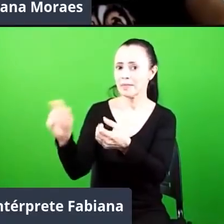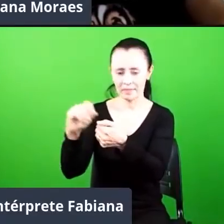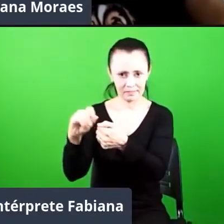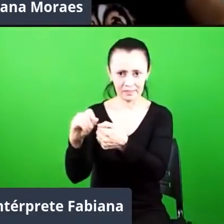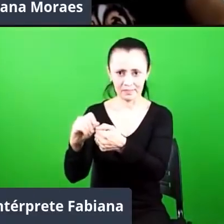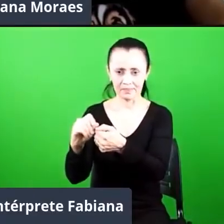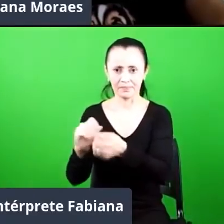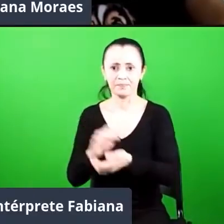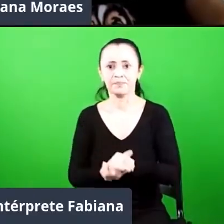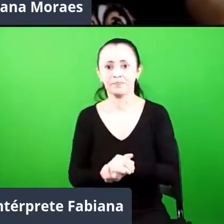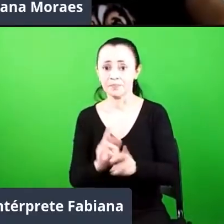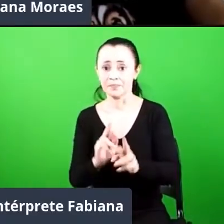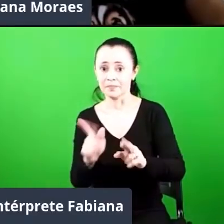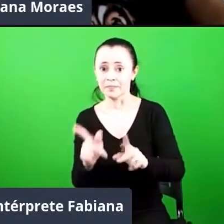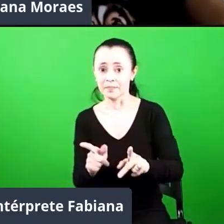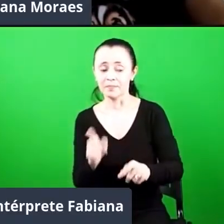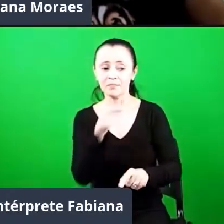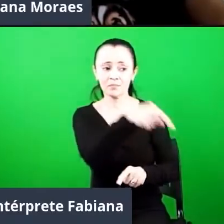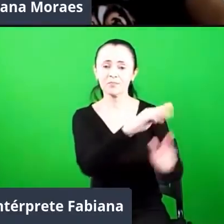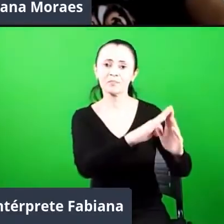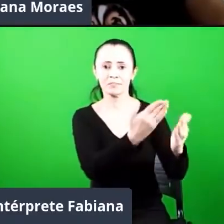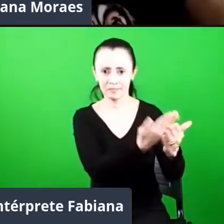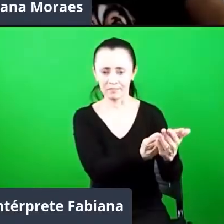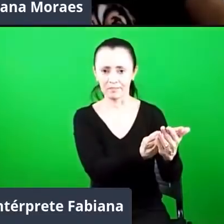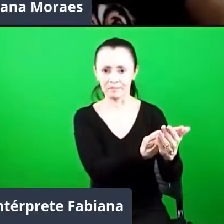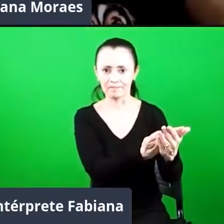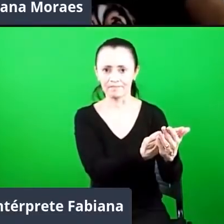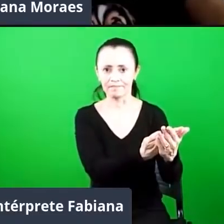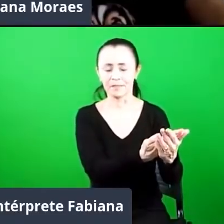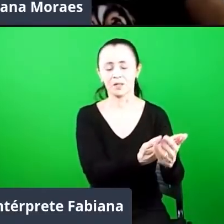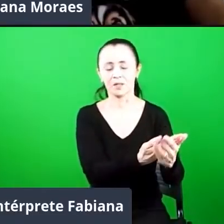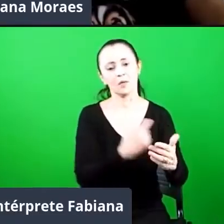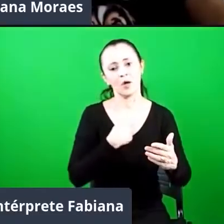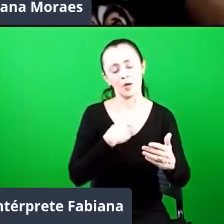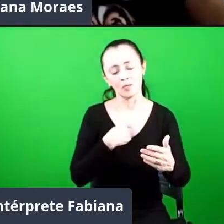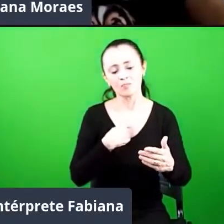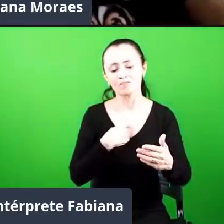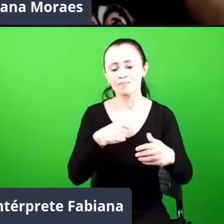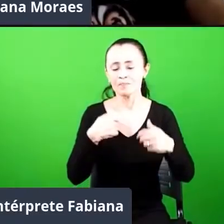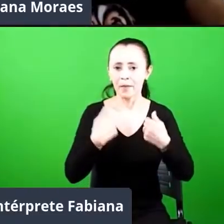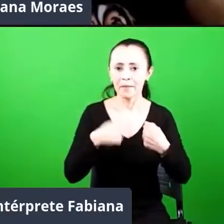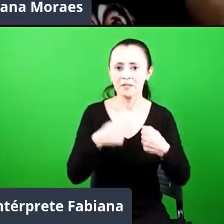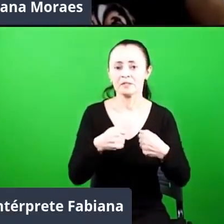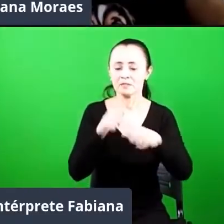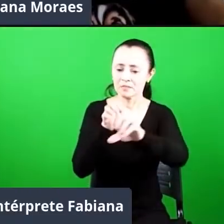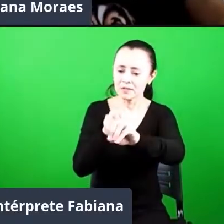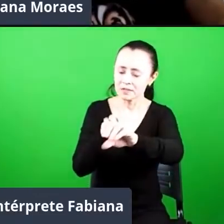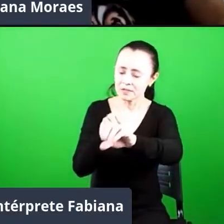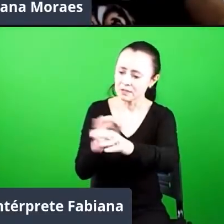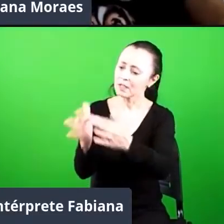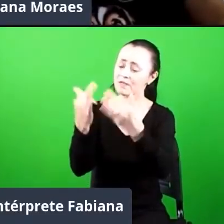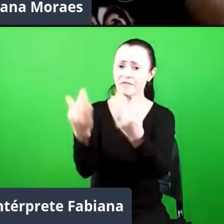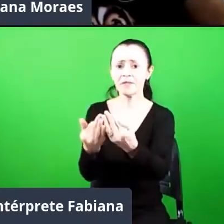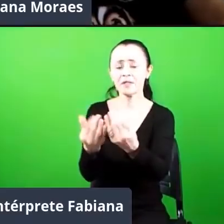de aula, eu tenho que ensinar outra pessoa a ensinar aquela criança. Né? Tem